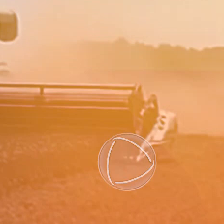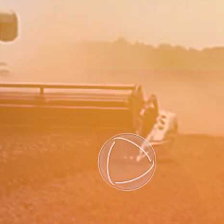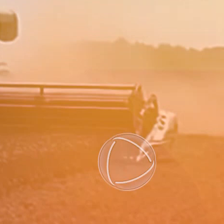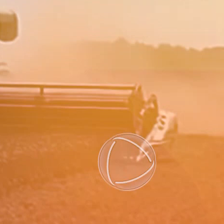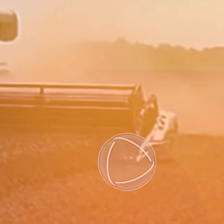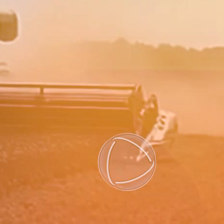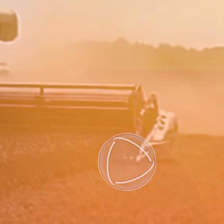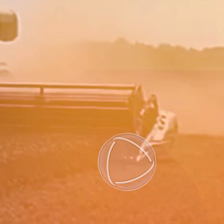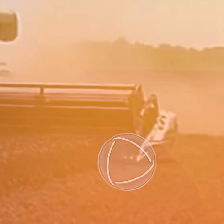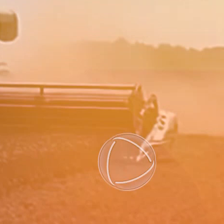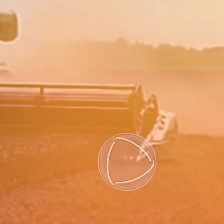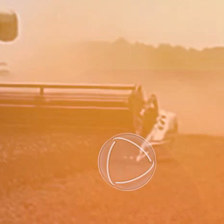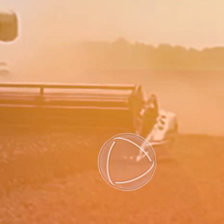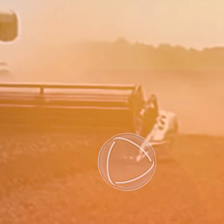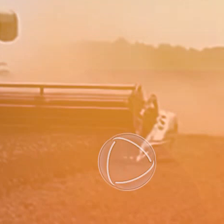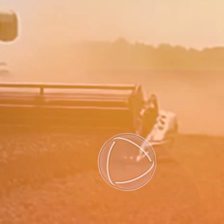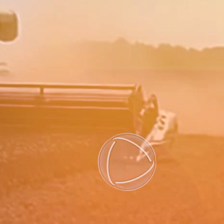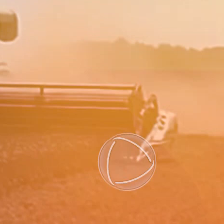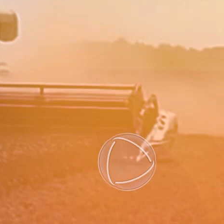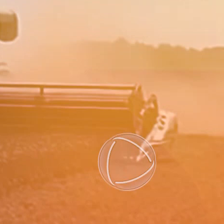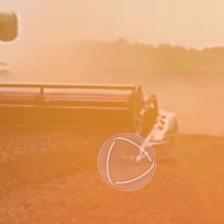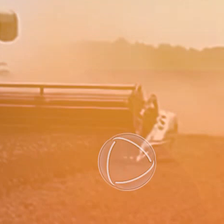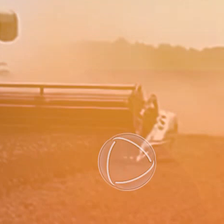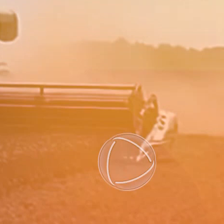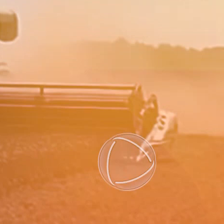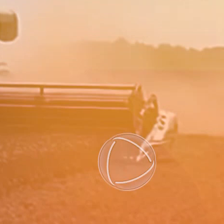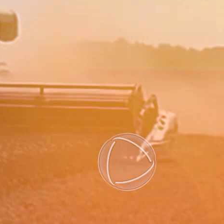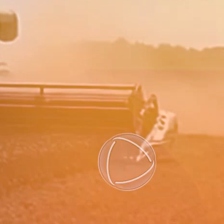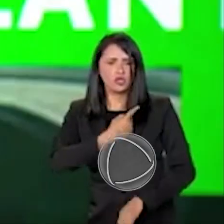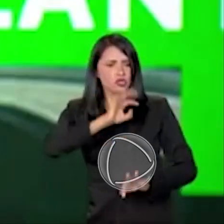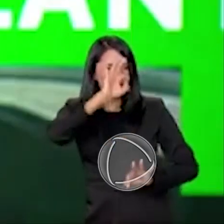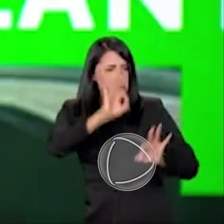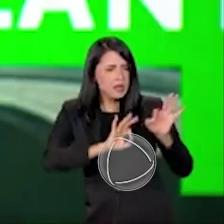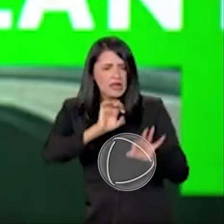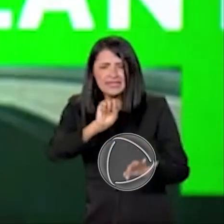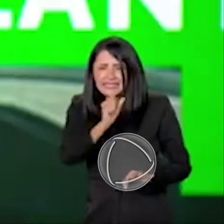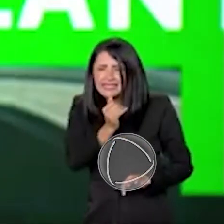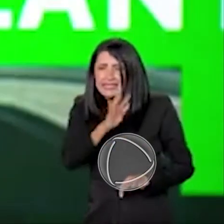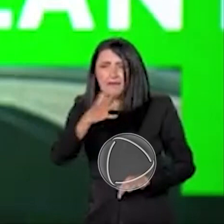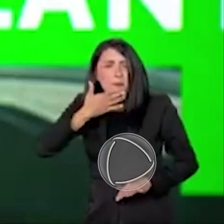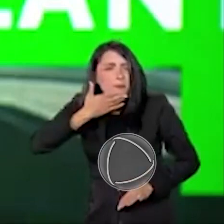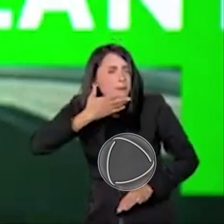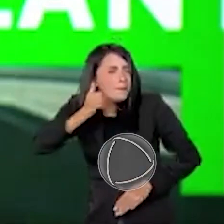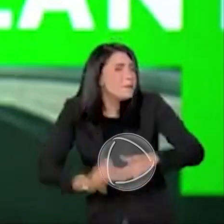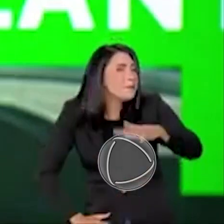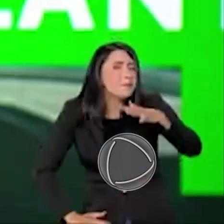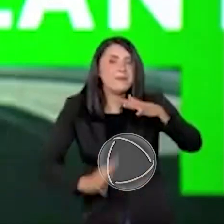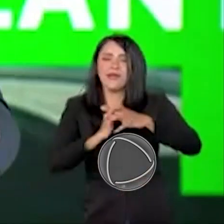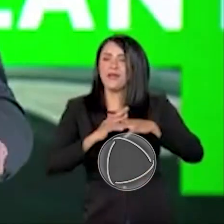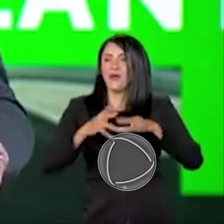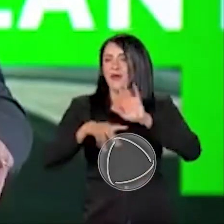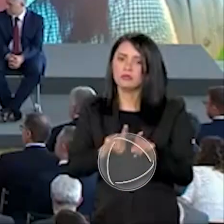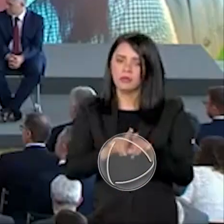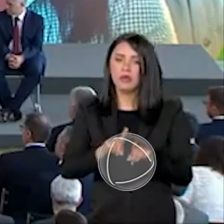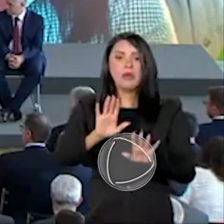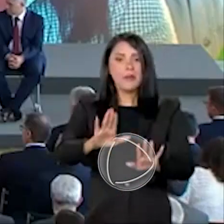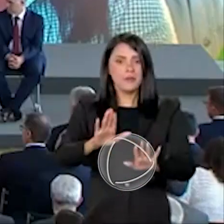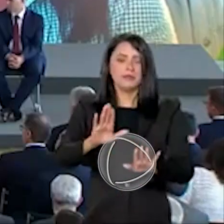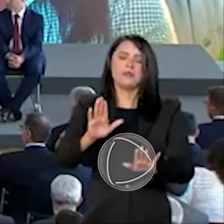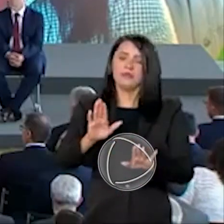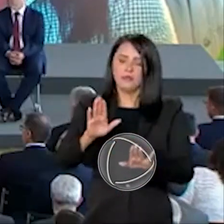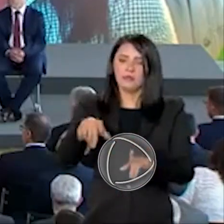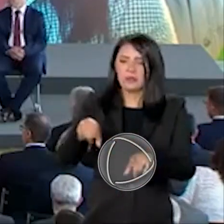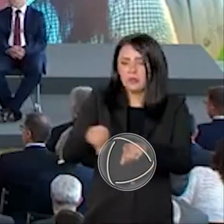a mais do que no Plano Safra anterior. Veja. O anúncio foi feito pelo presidente Lula em Brasília. Na